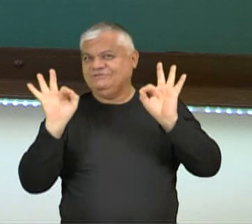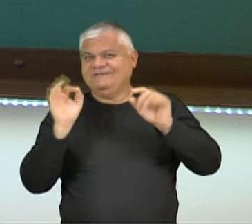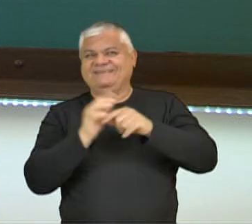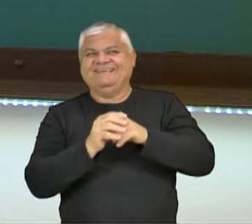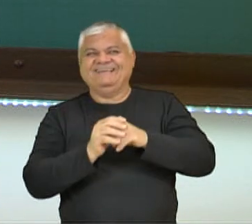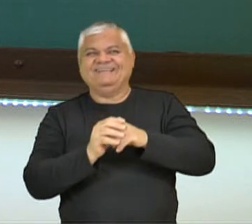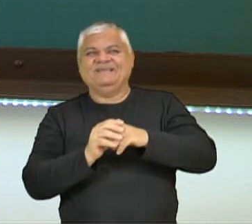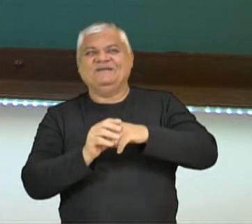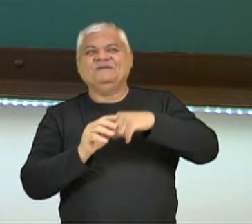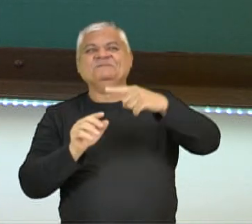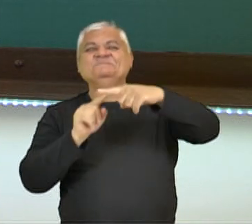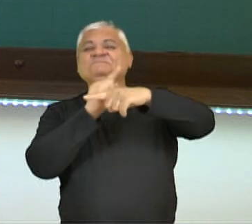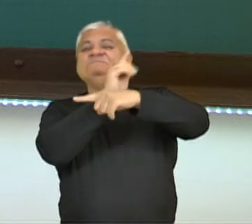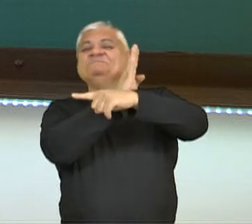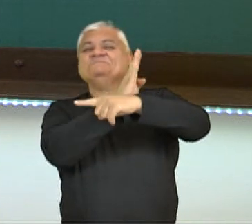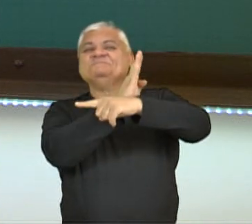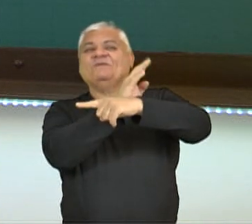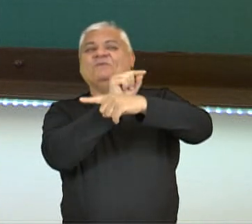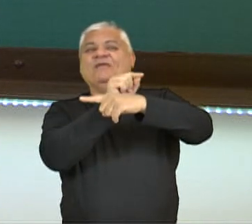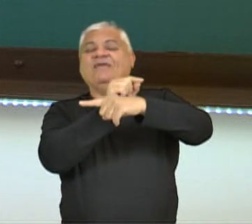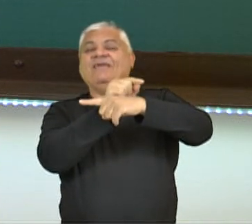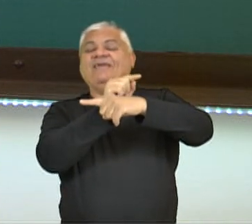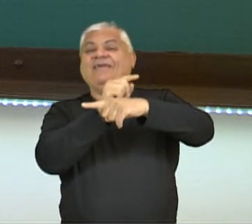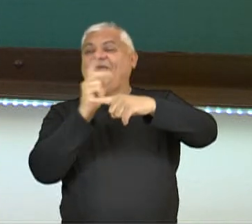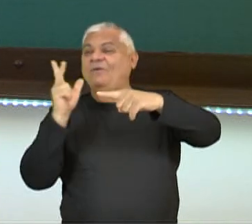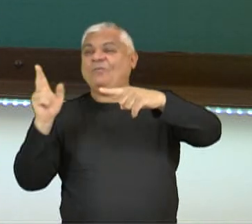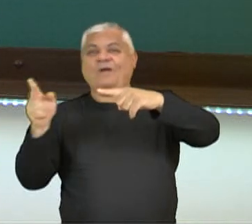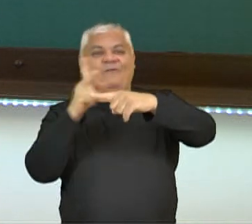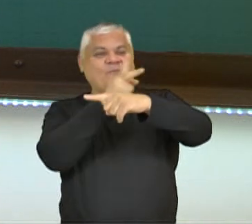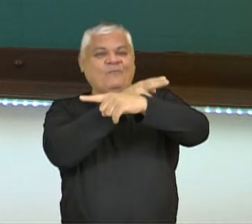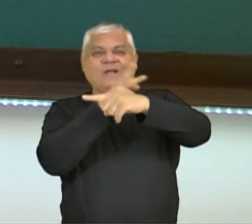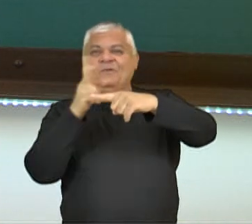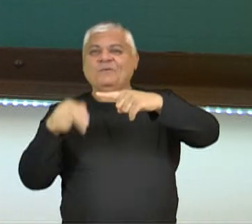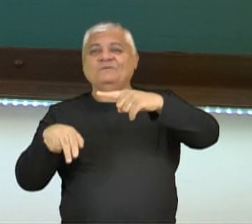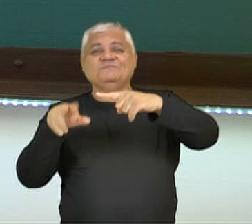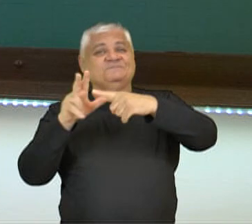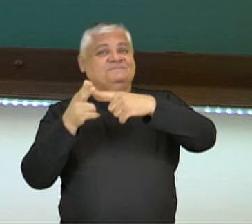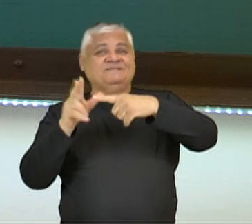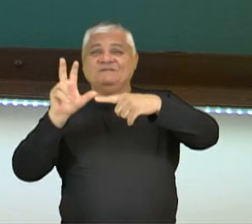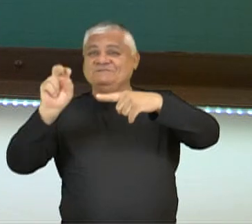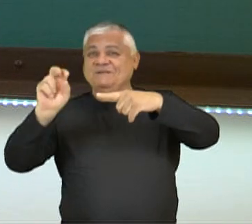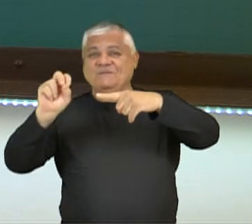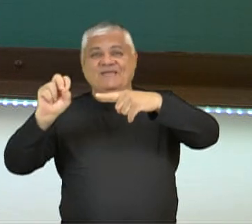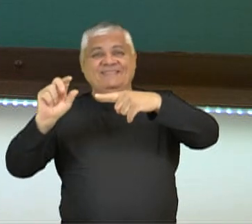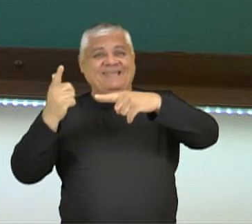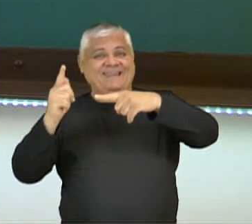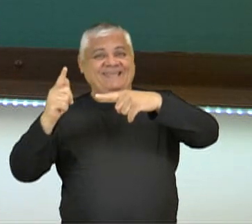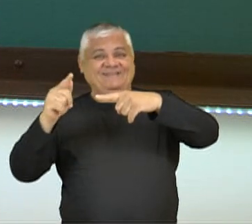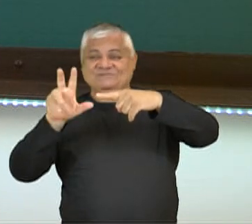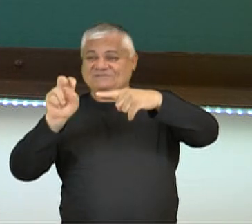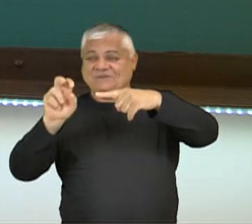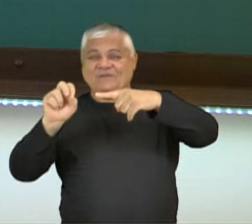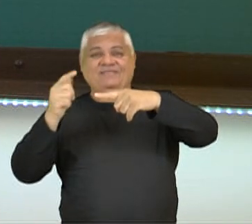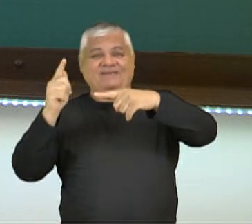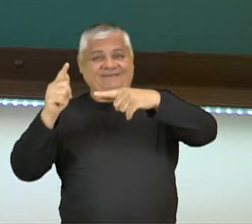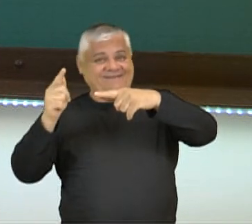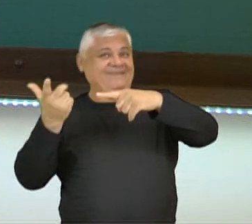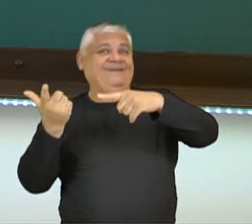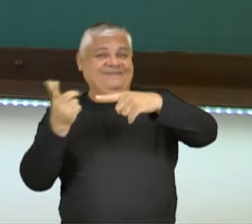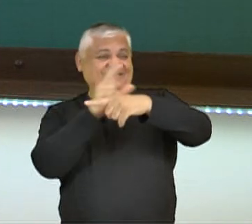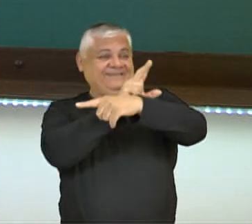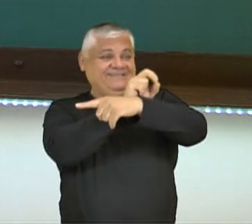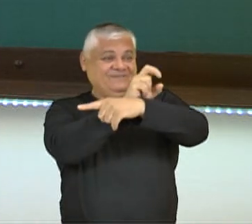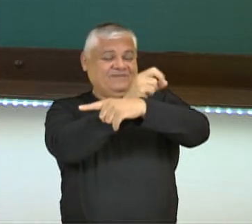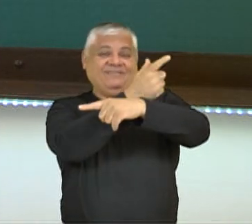tá? Então, ele é oposto pelo vértice ao ângulo de 50 graus. O 50 graus está de um lado e